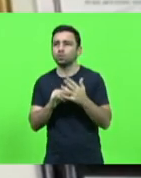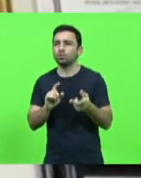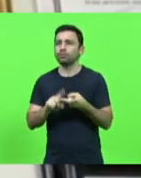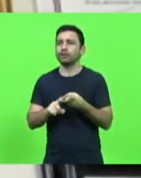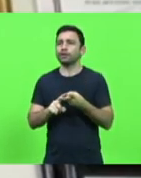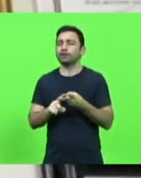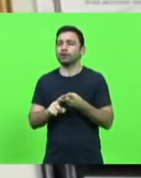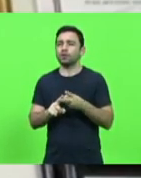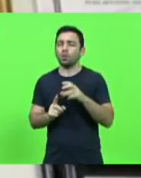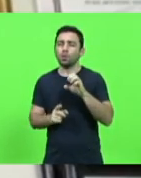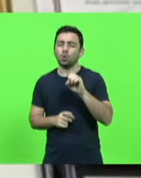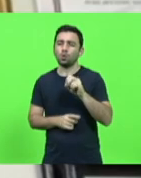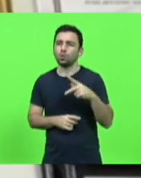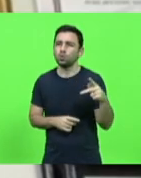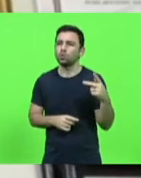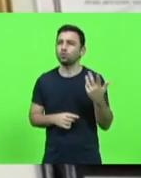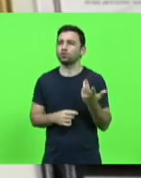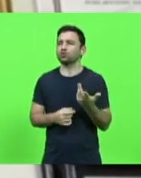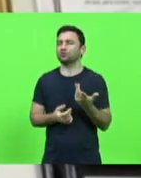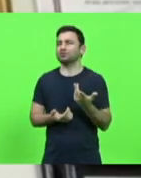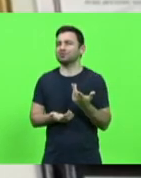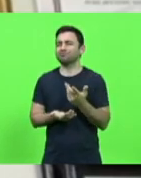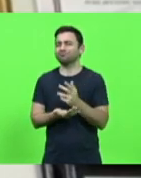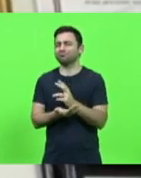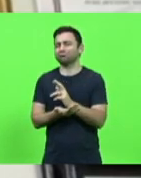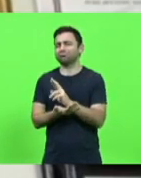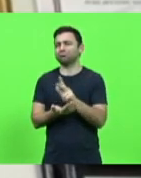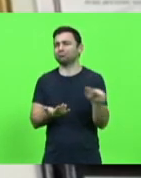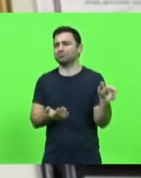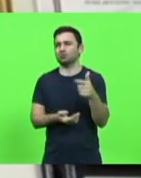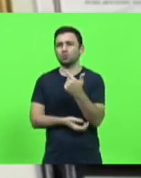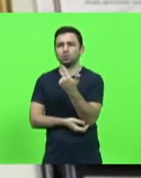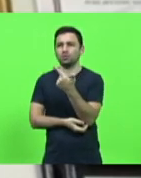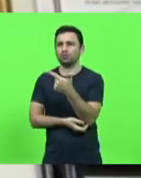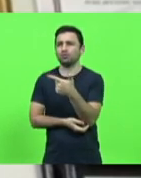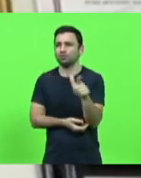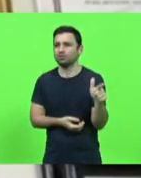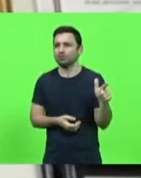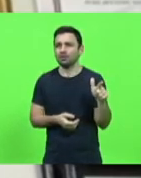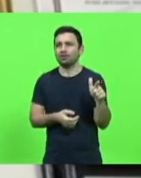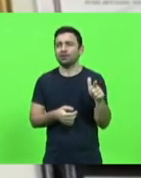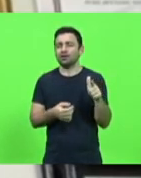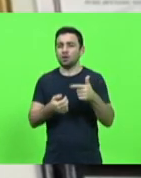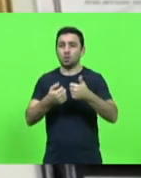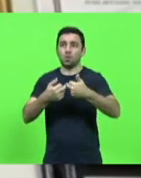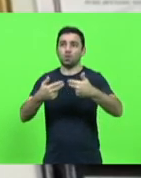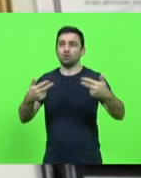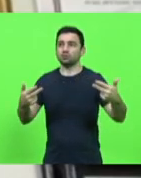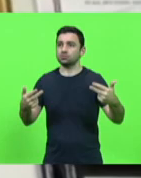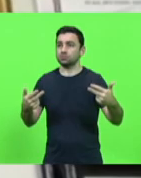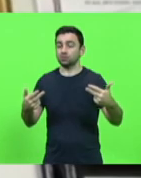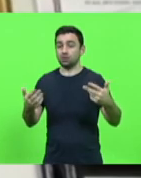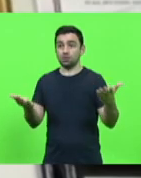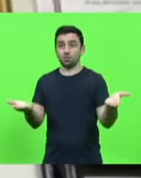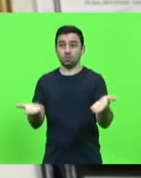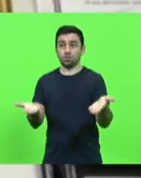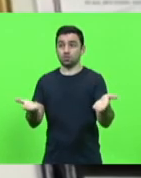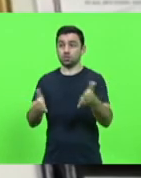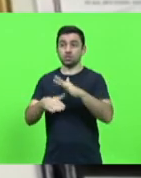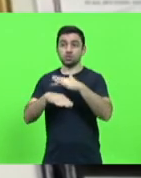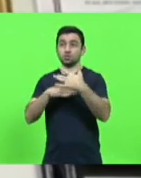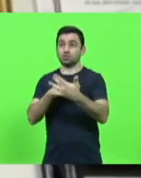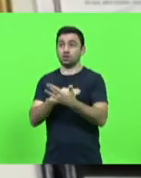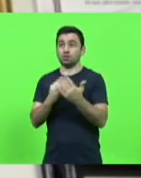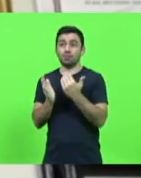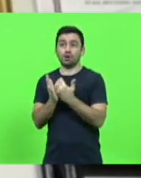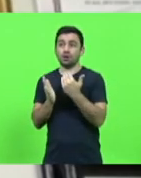Orkut, tu imagina, né? Não tínhamos duas coisas, o número exagerado de redes sociais e aí o Deep